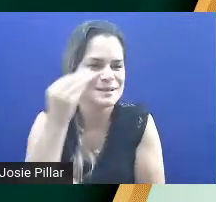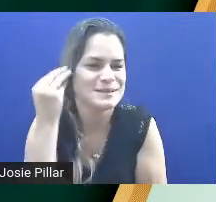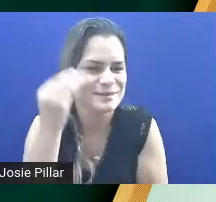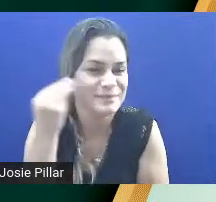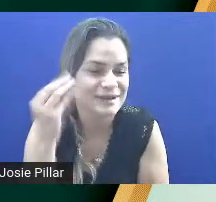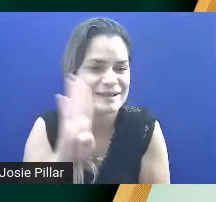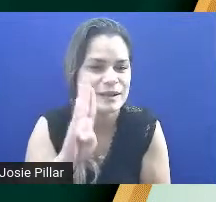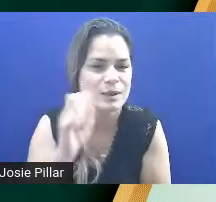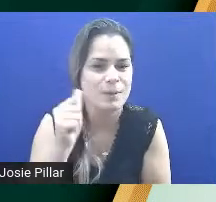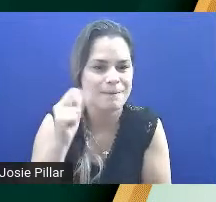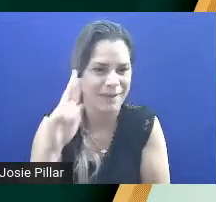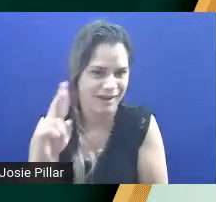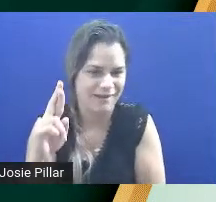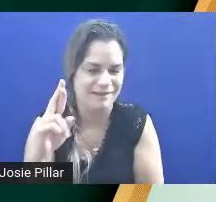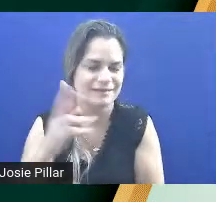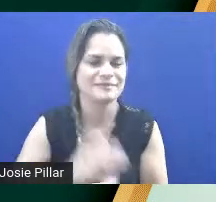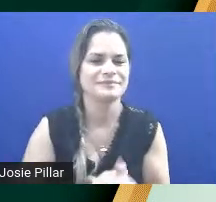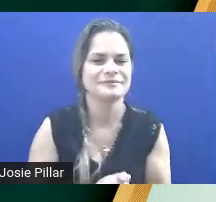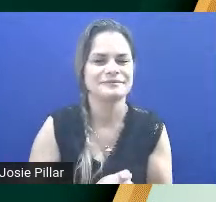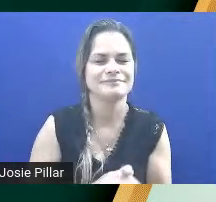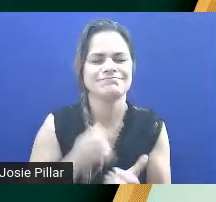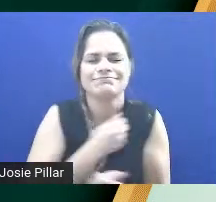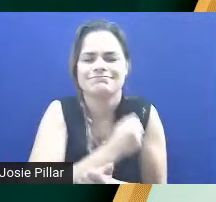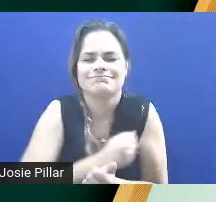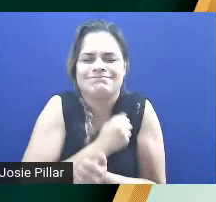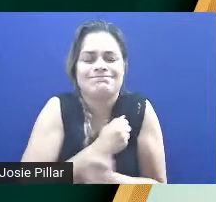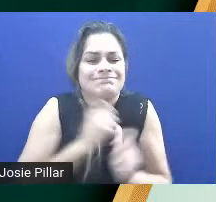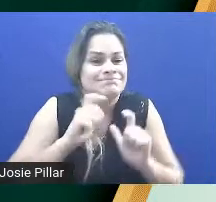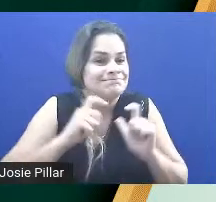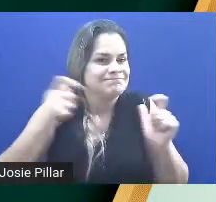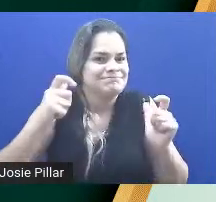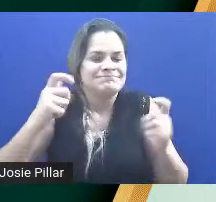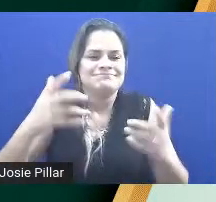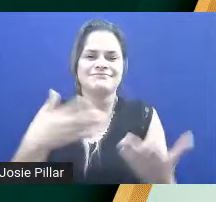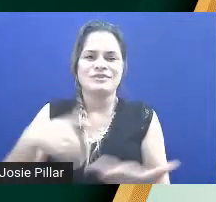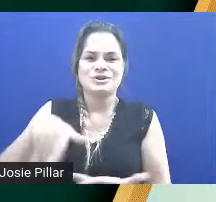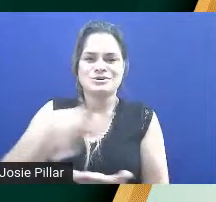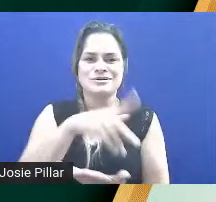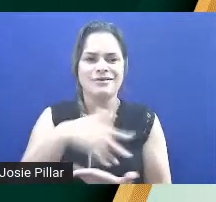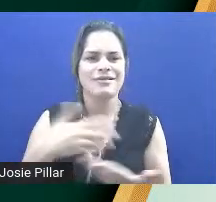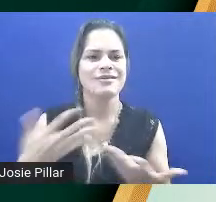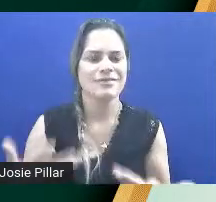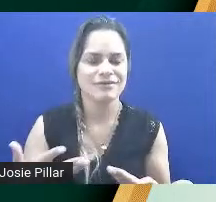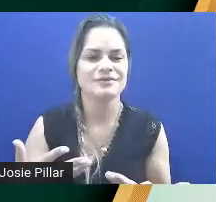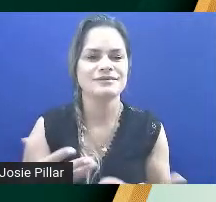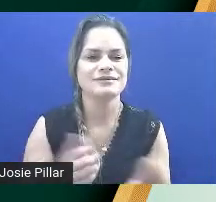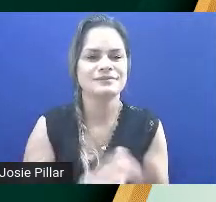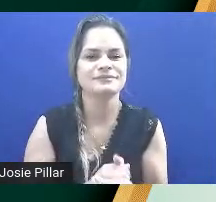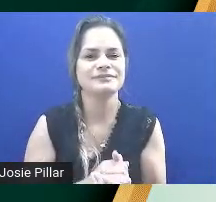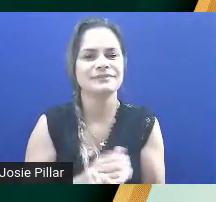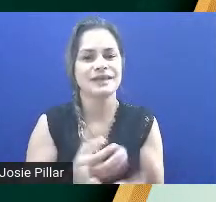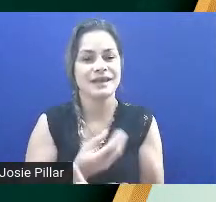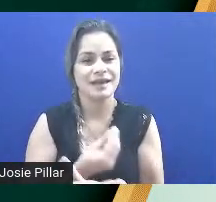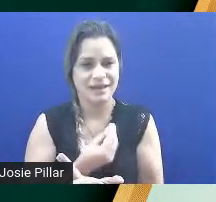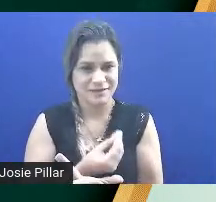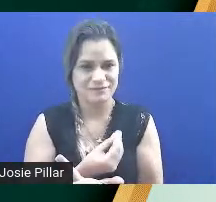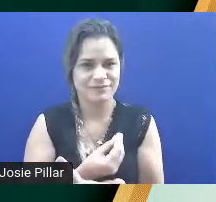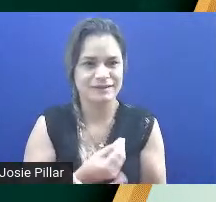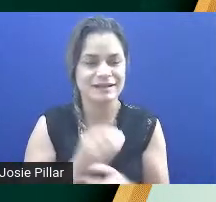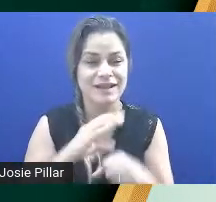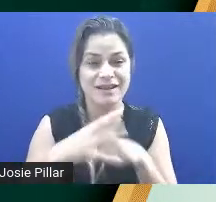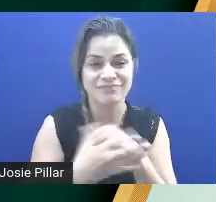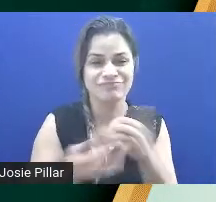do Reci. Saudade enorme de todos e do mate que a vida pré-Covid-19 nos permitia compartilhar